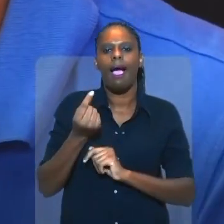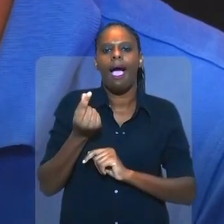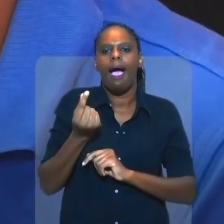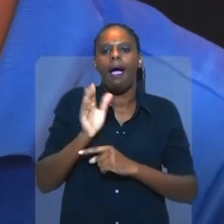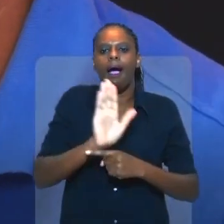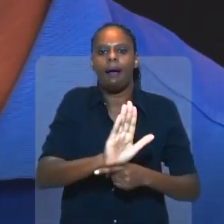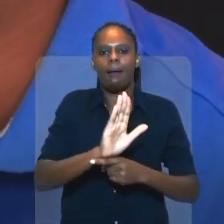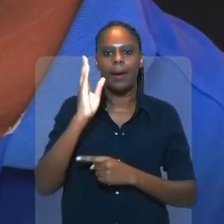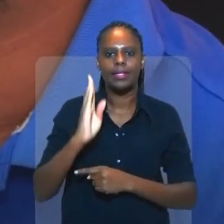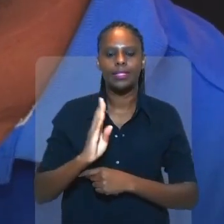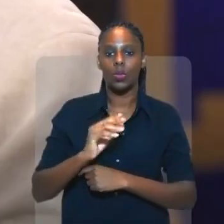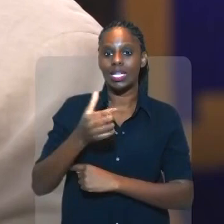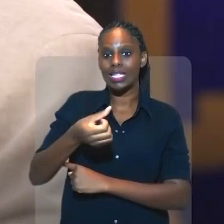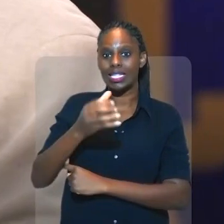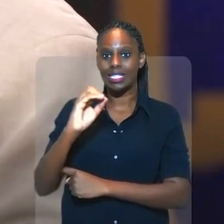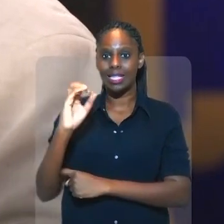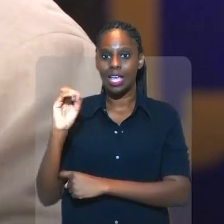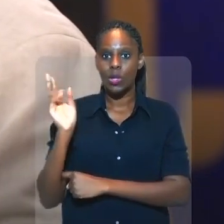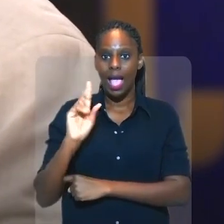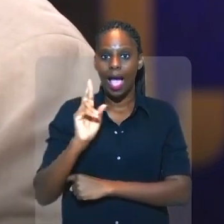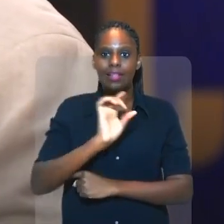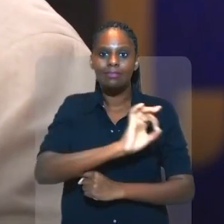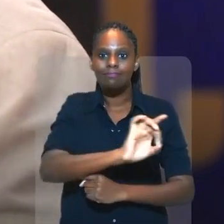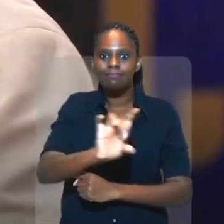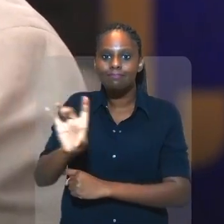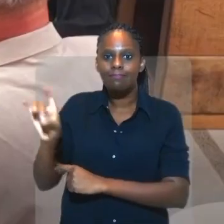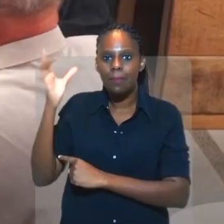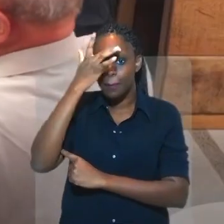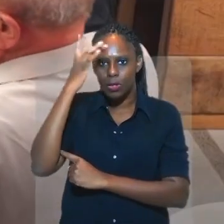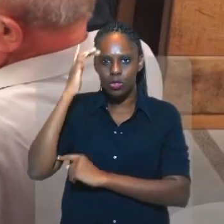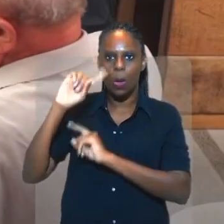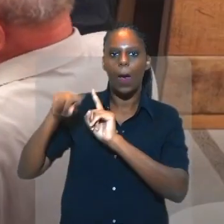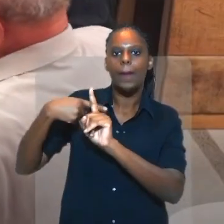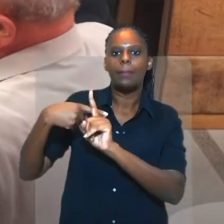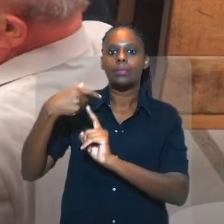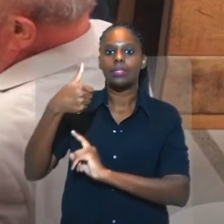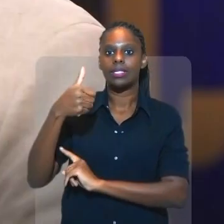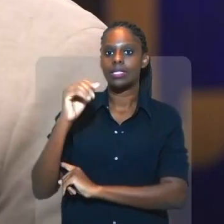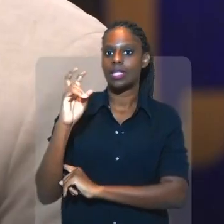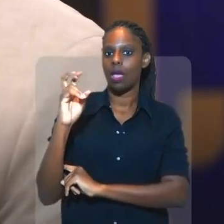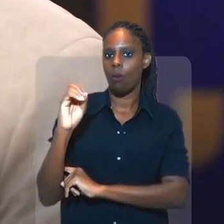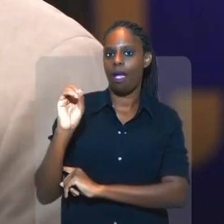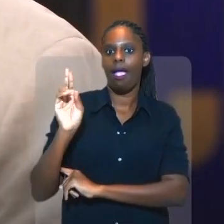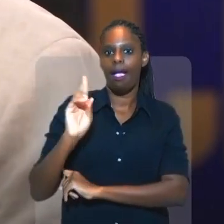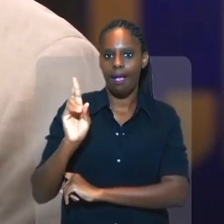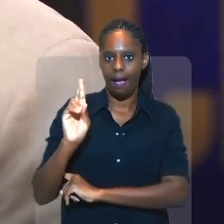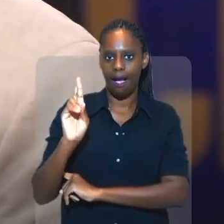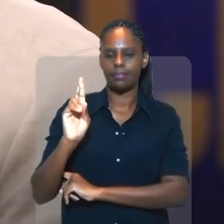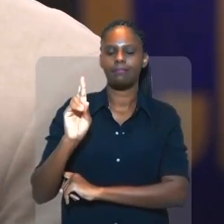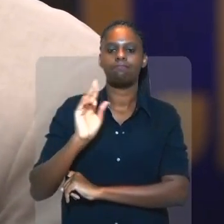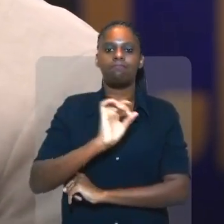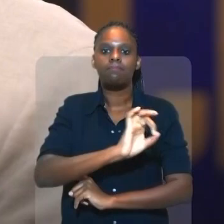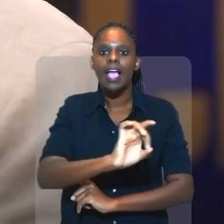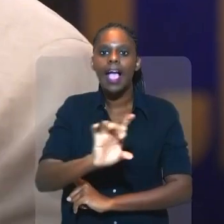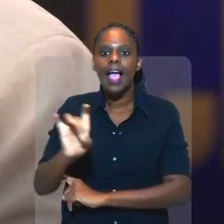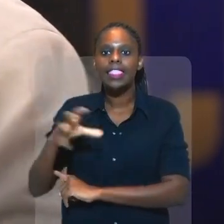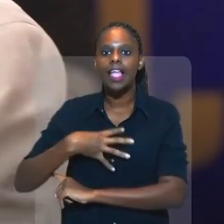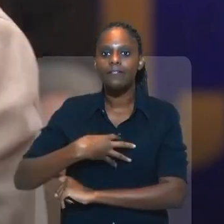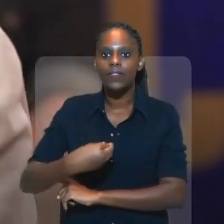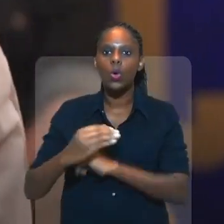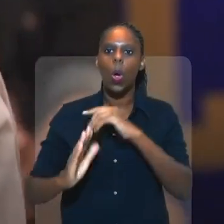o auxílio Brasil se vai continuar para cada pessoa mas 150 reais